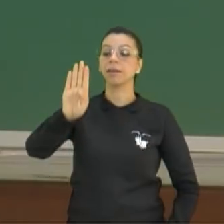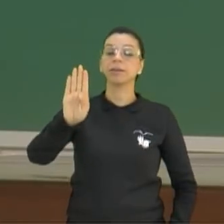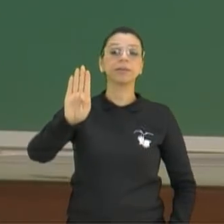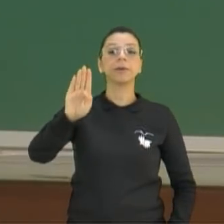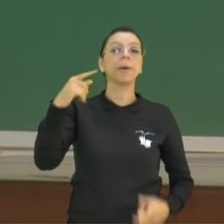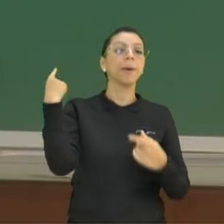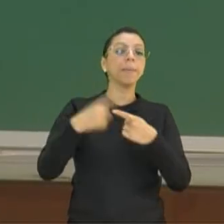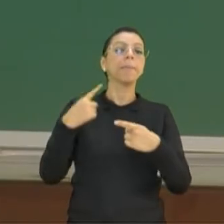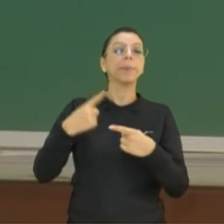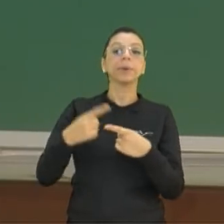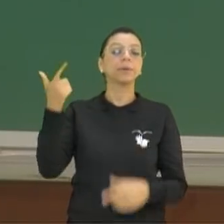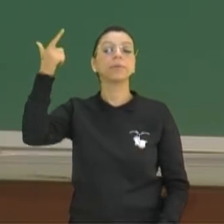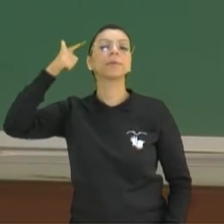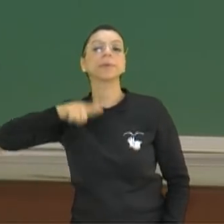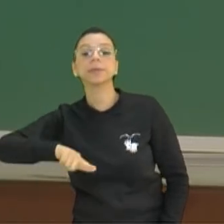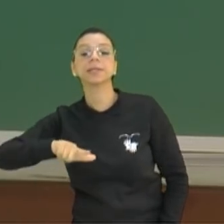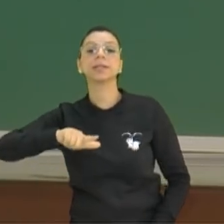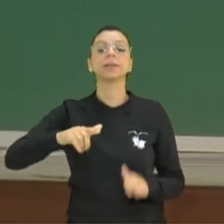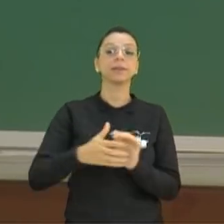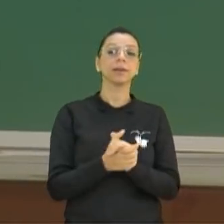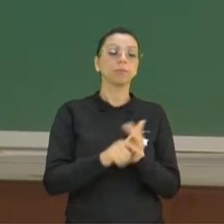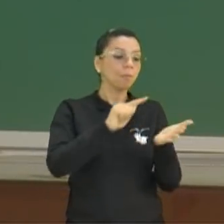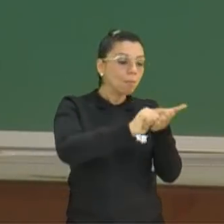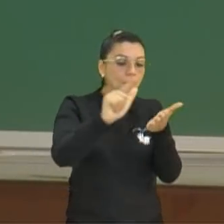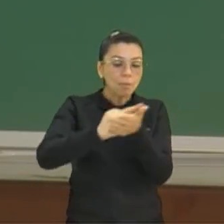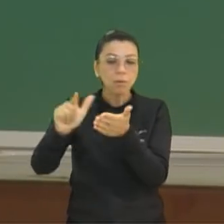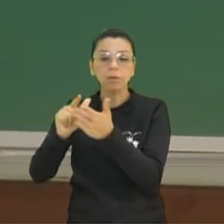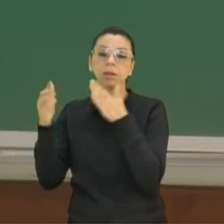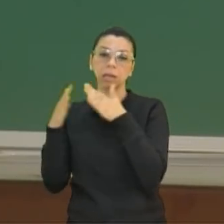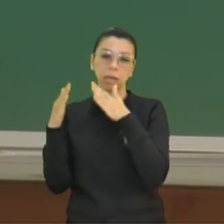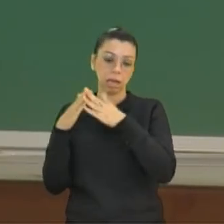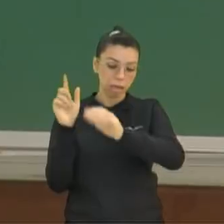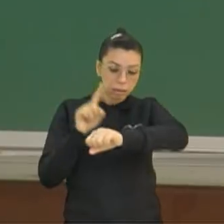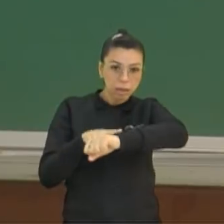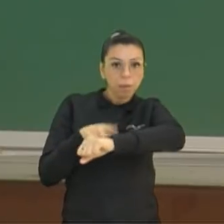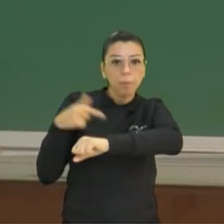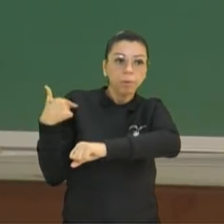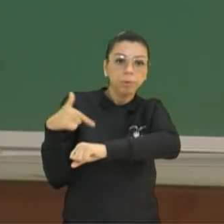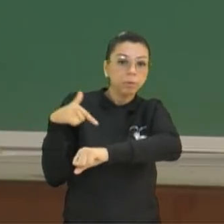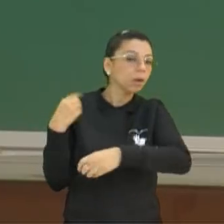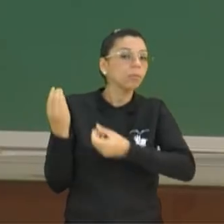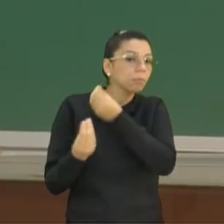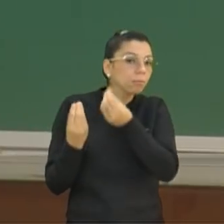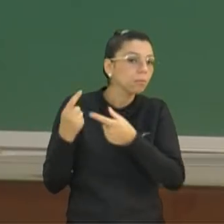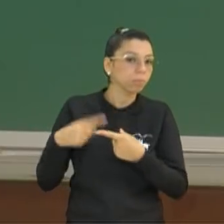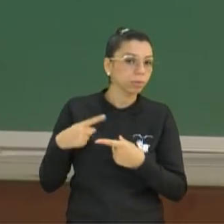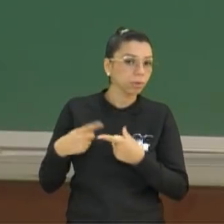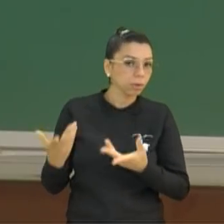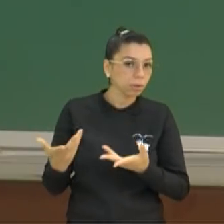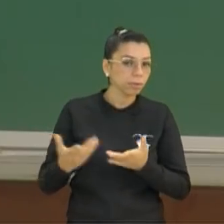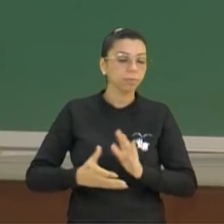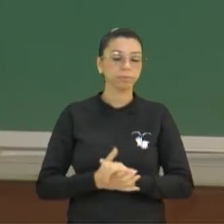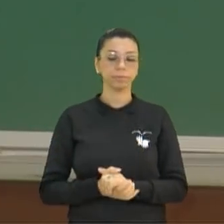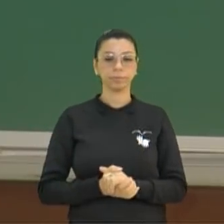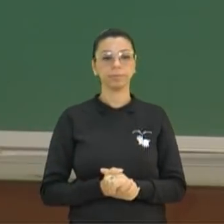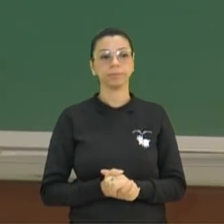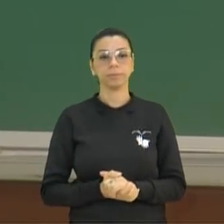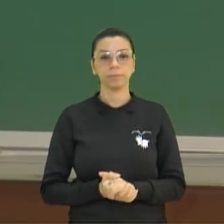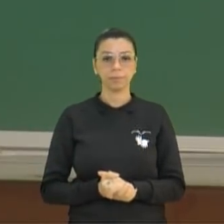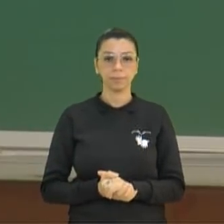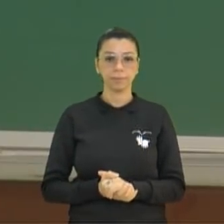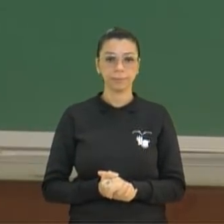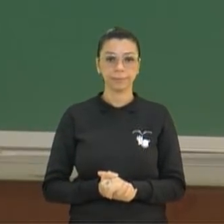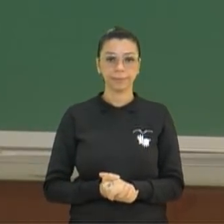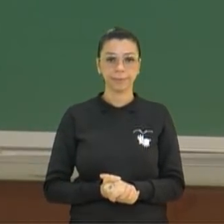as tarefas de casa, né? Limpar a casa? Por que eles não tinham tempo? Because they are at the college and have